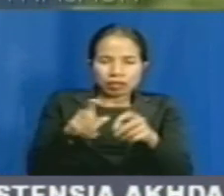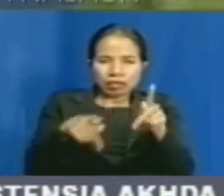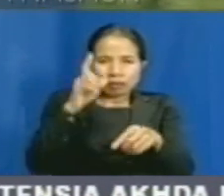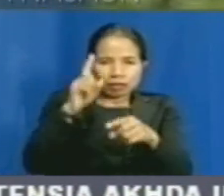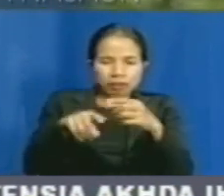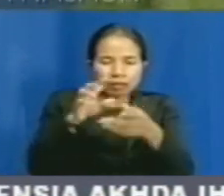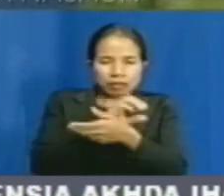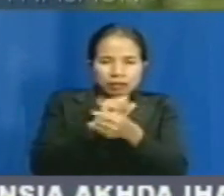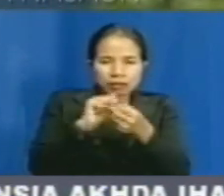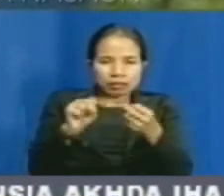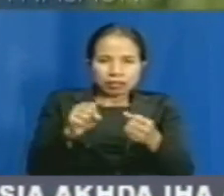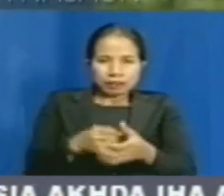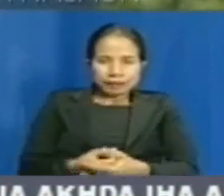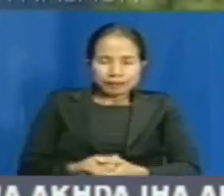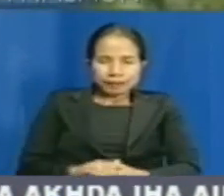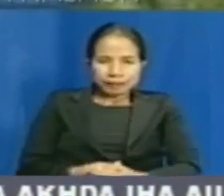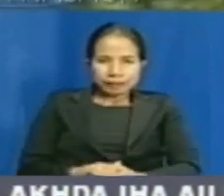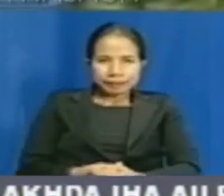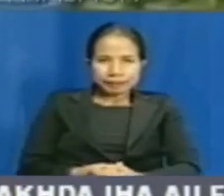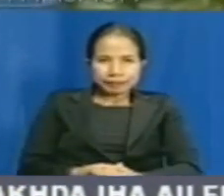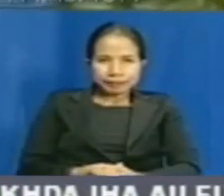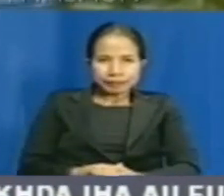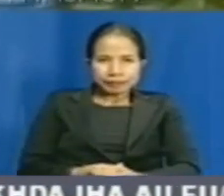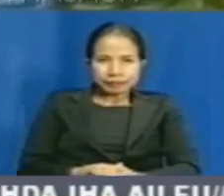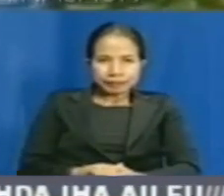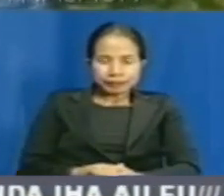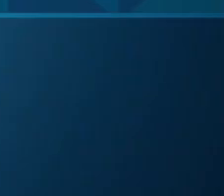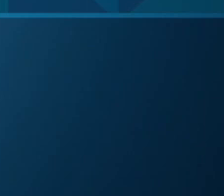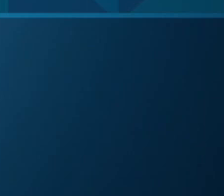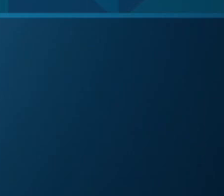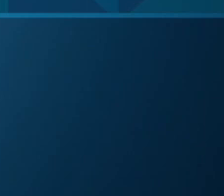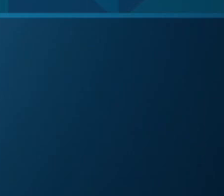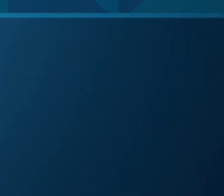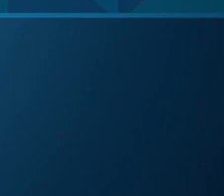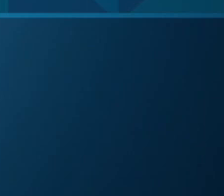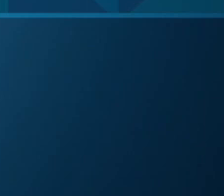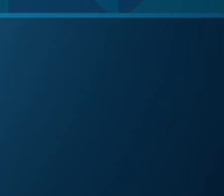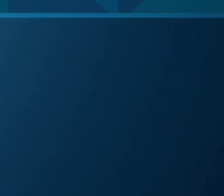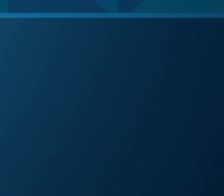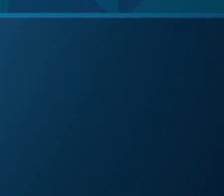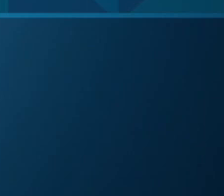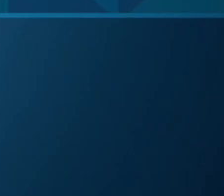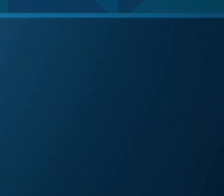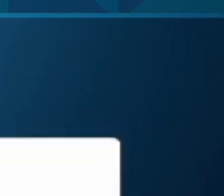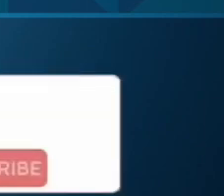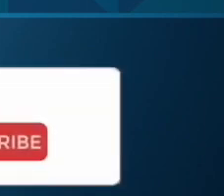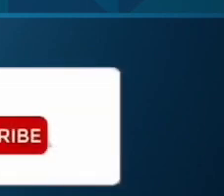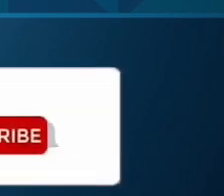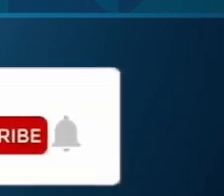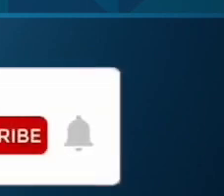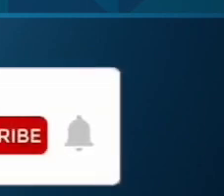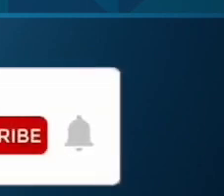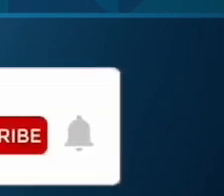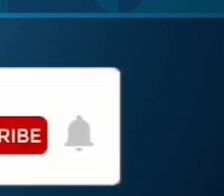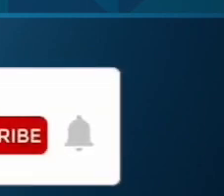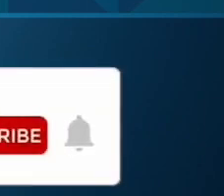malabela estraga. Usi Manufahi Reni Silva, RTTL. Atuhetan informação factuais no